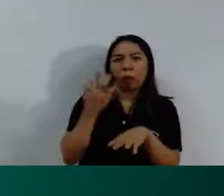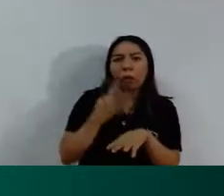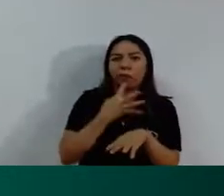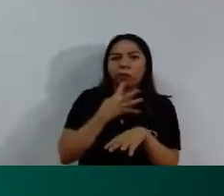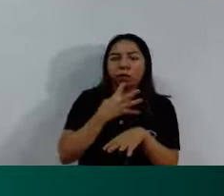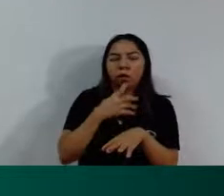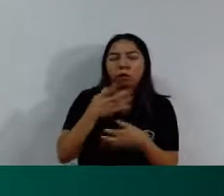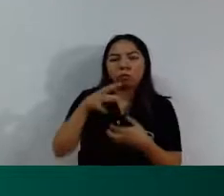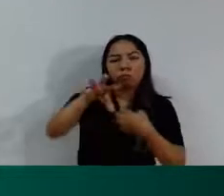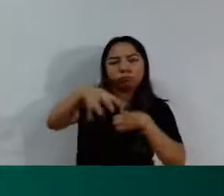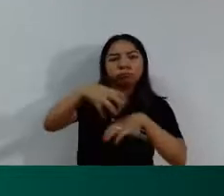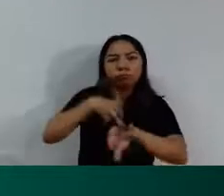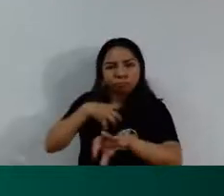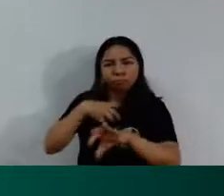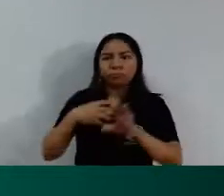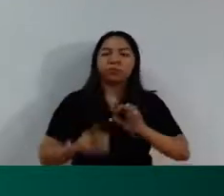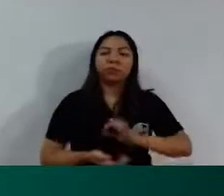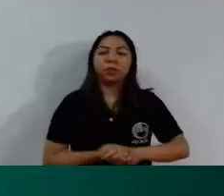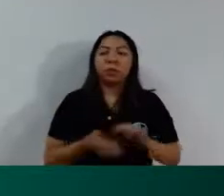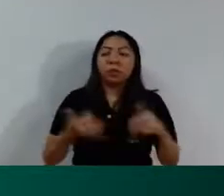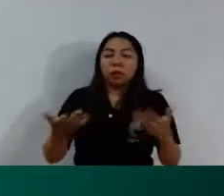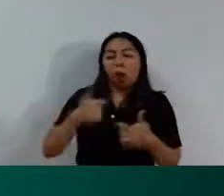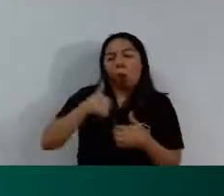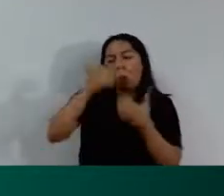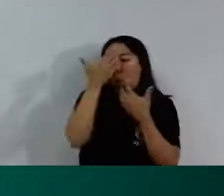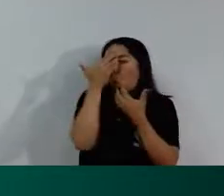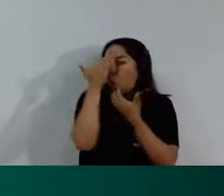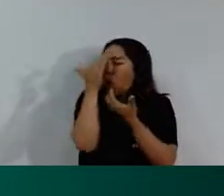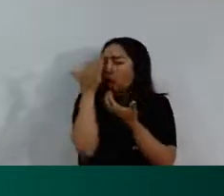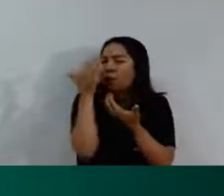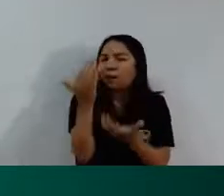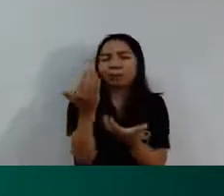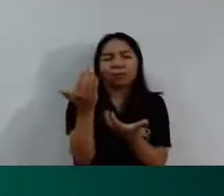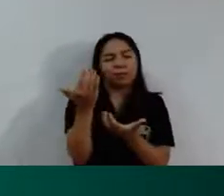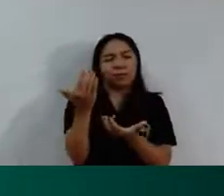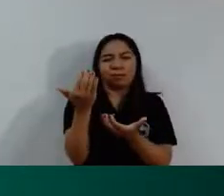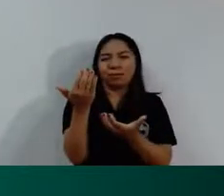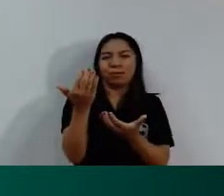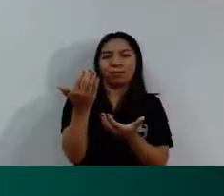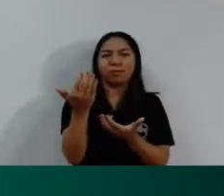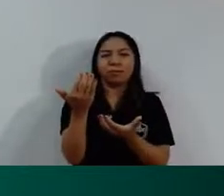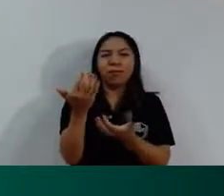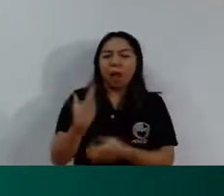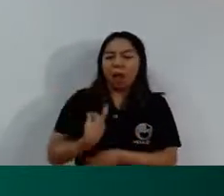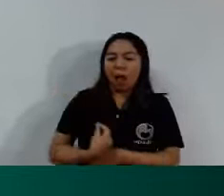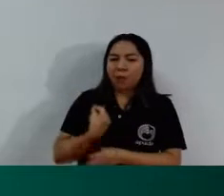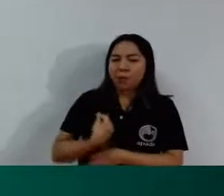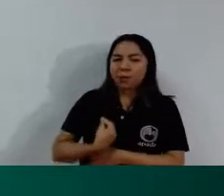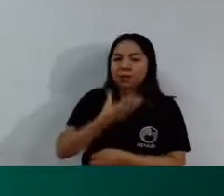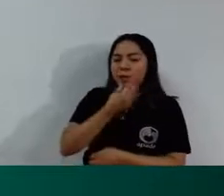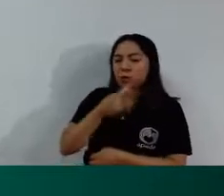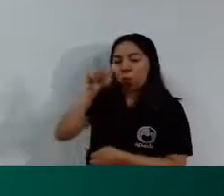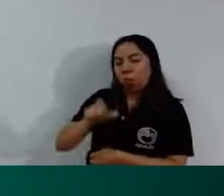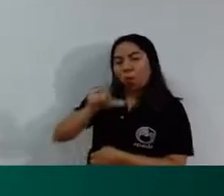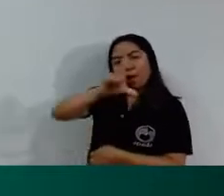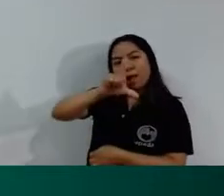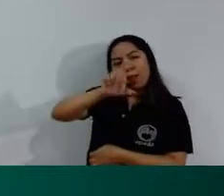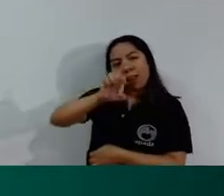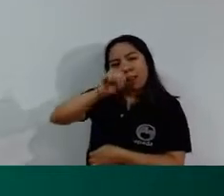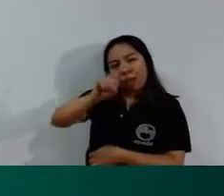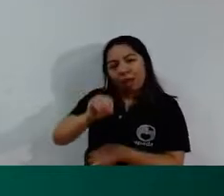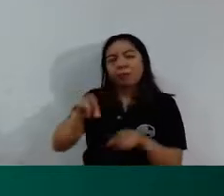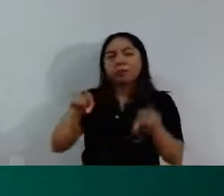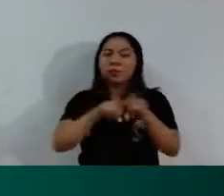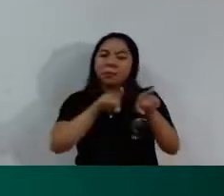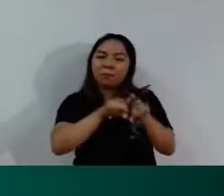tocados por ele então agradeço demais a presença do Leo a